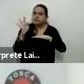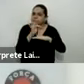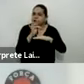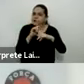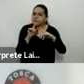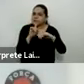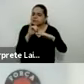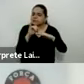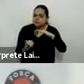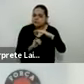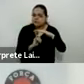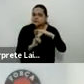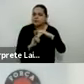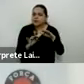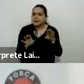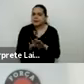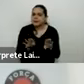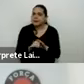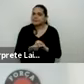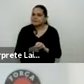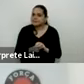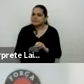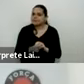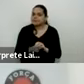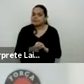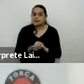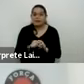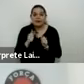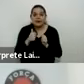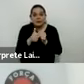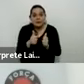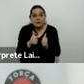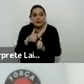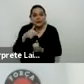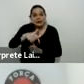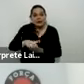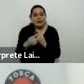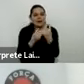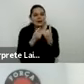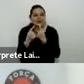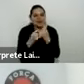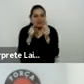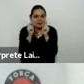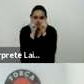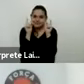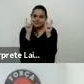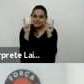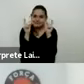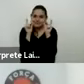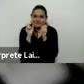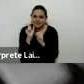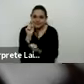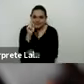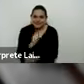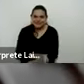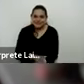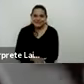está interligado. Acompanhem aqui a entrevista com o Marcos com muita atenção. É com você, Fernando.